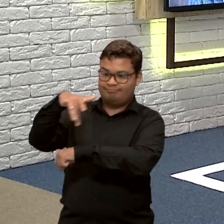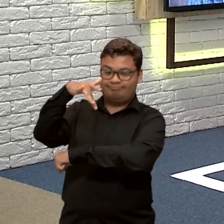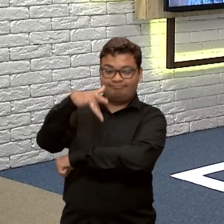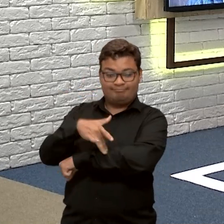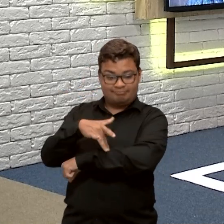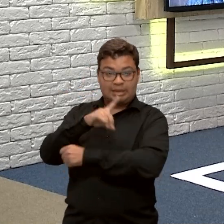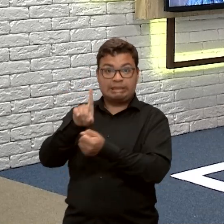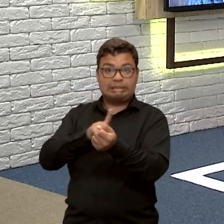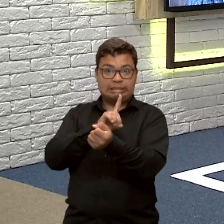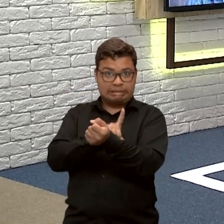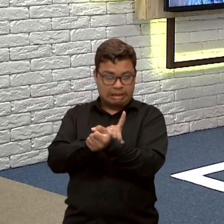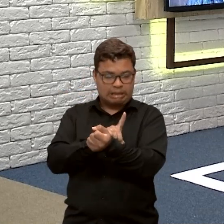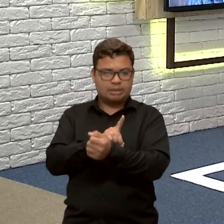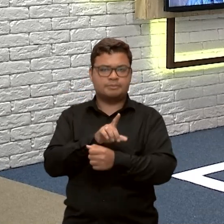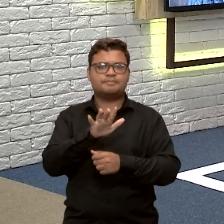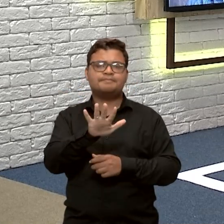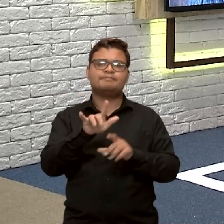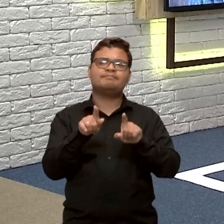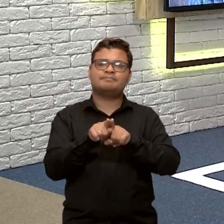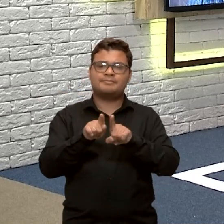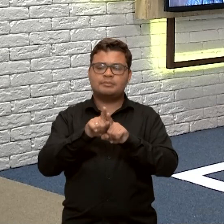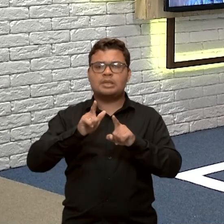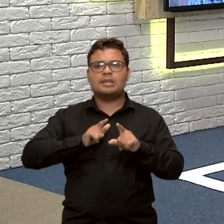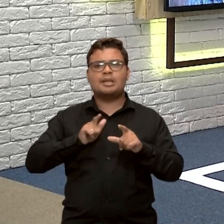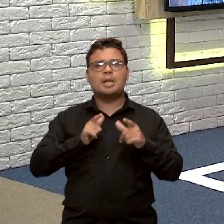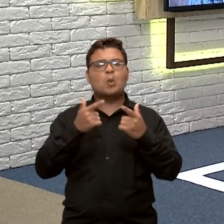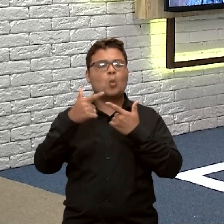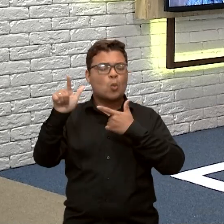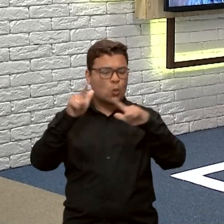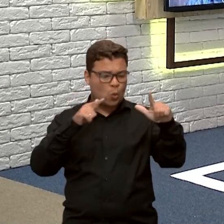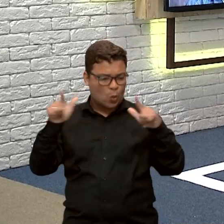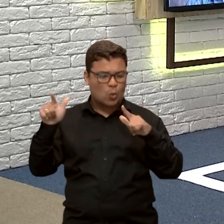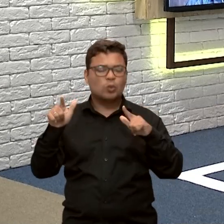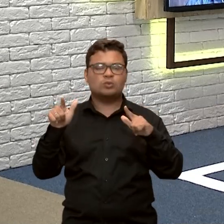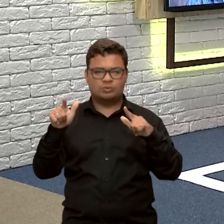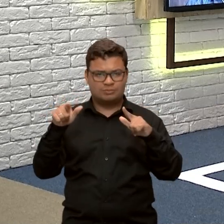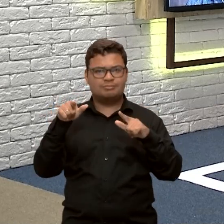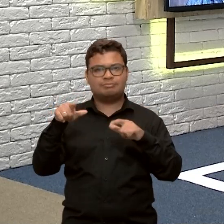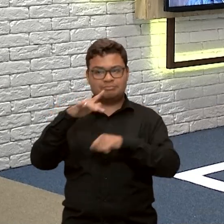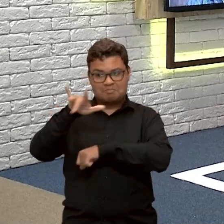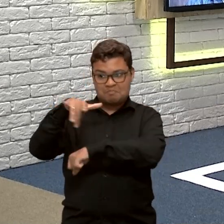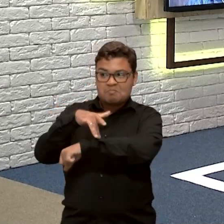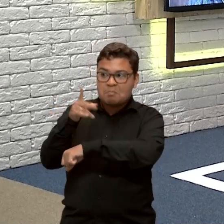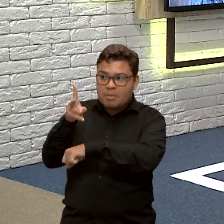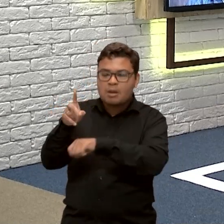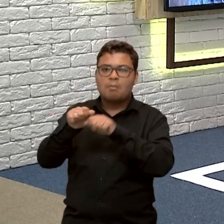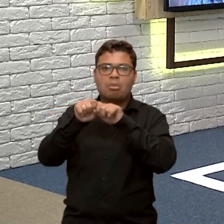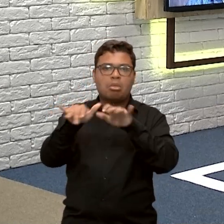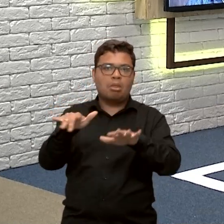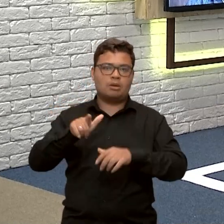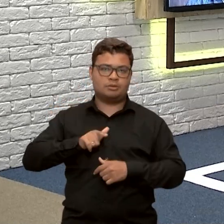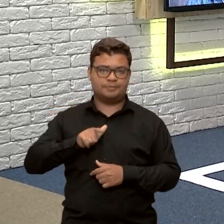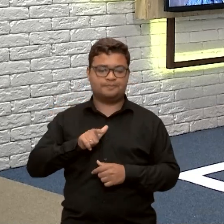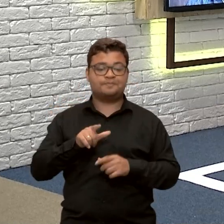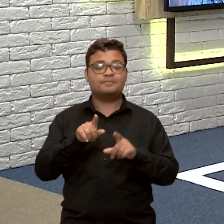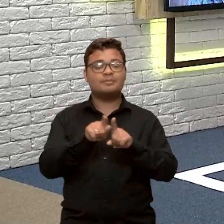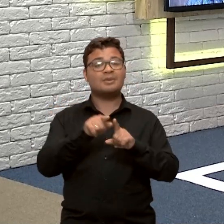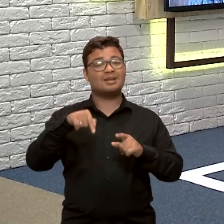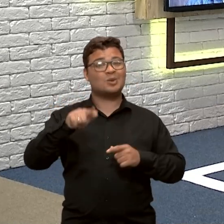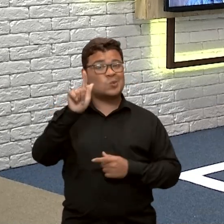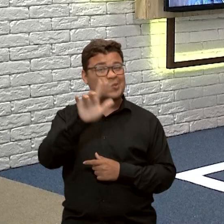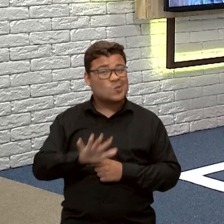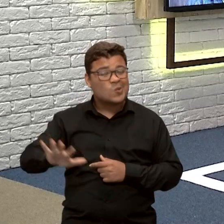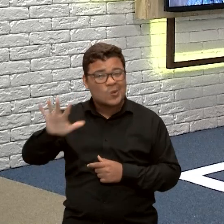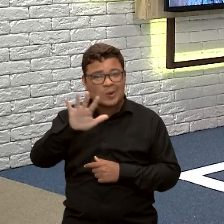sinantrópicos. Obrigada pela explicação. E agora falando especificamente aí dos mosquitos. A gente está falando desde o primeiro bloco do